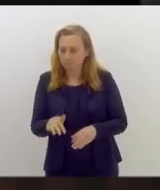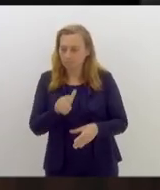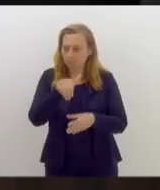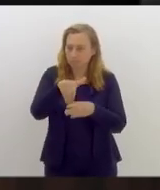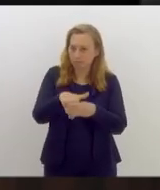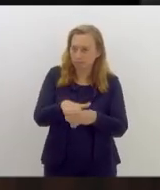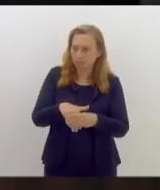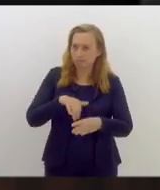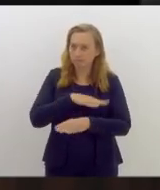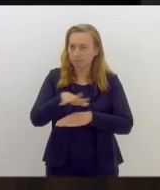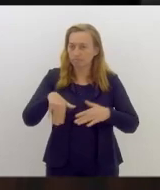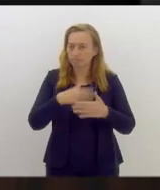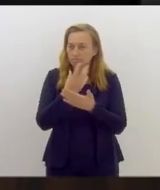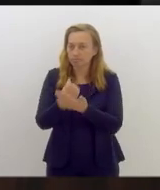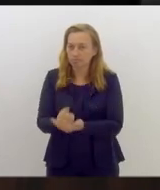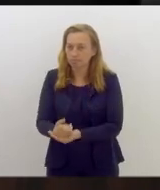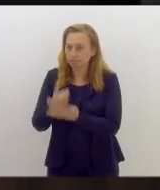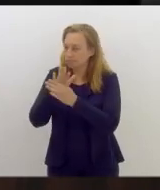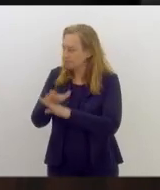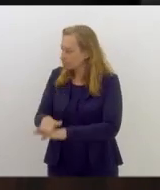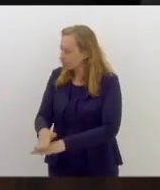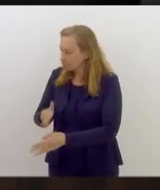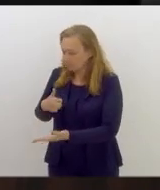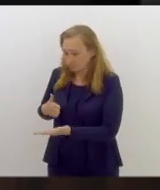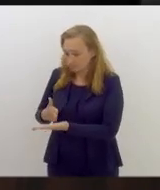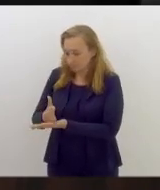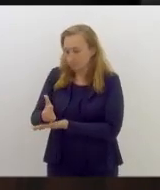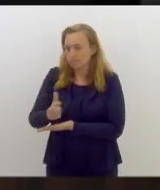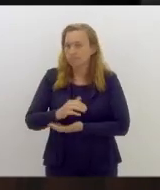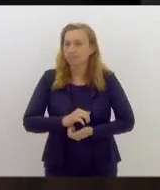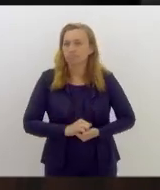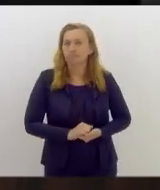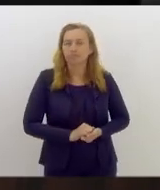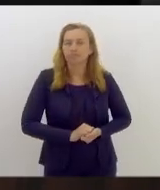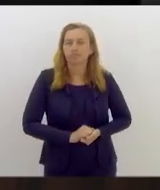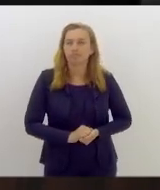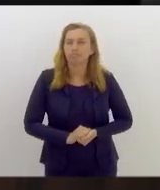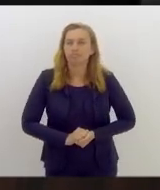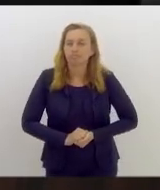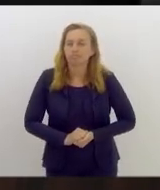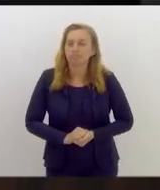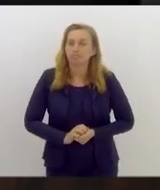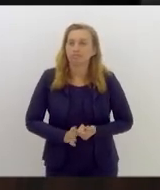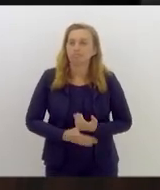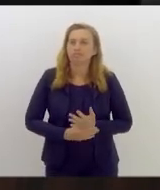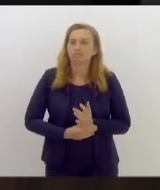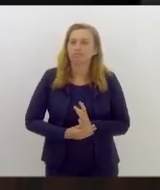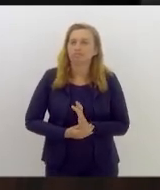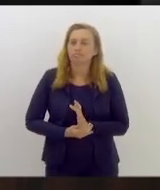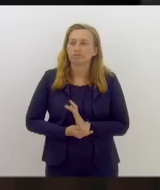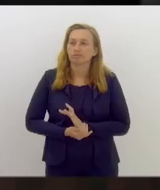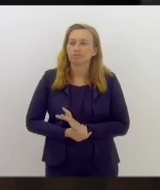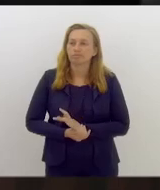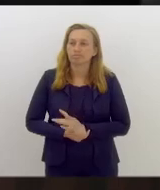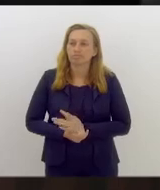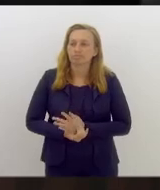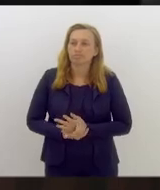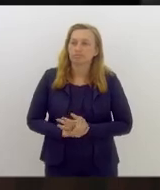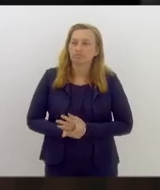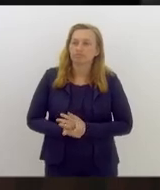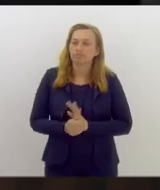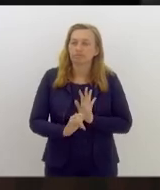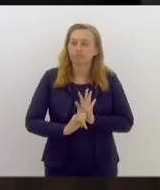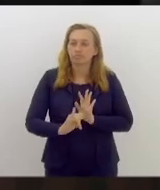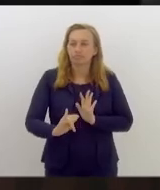a discussão, em votação, se os que aprovam permaneçam como estão, aprovado, vai à